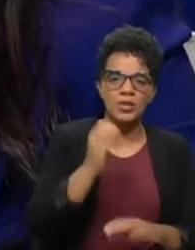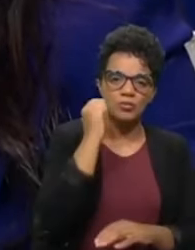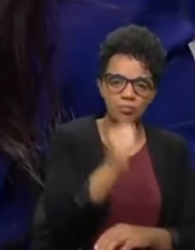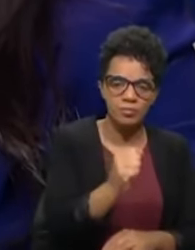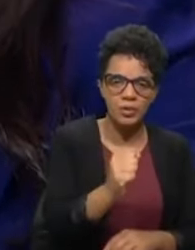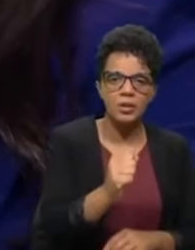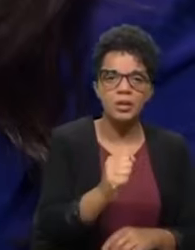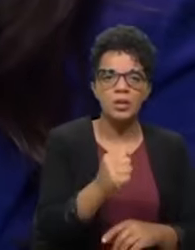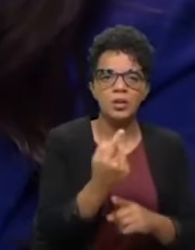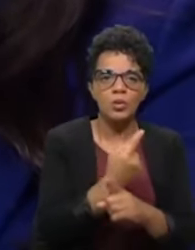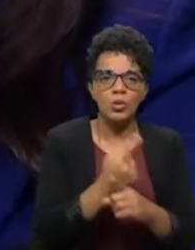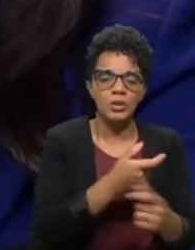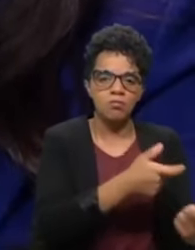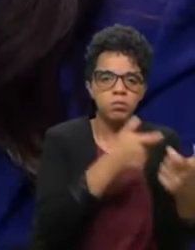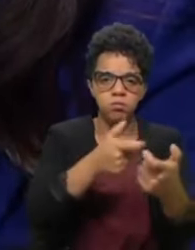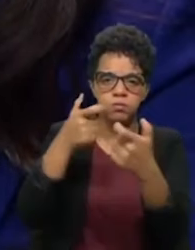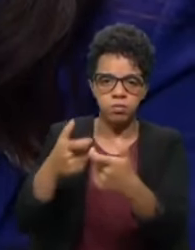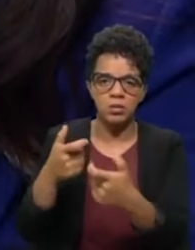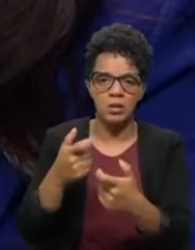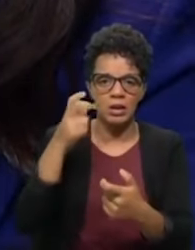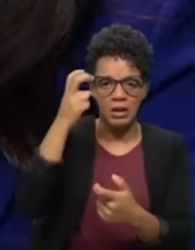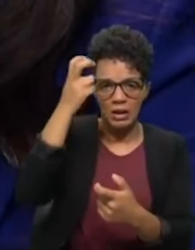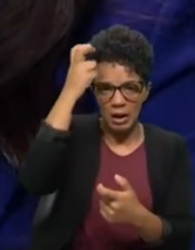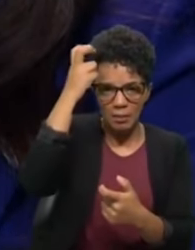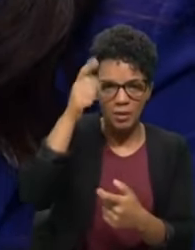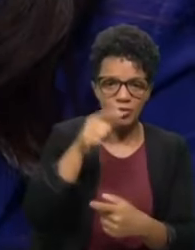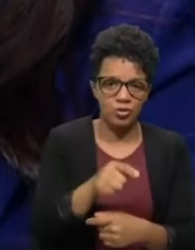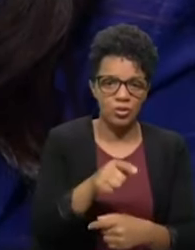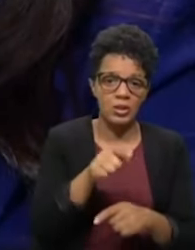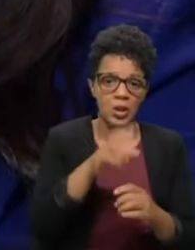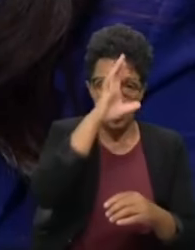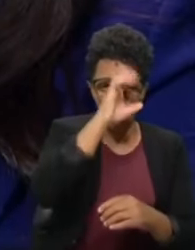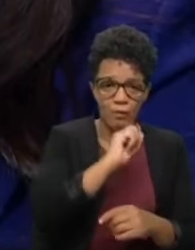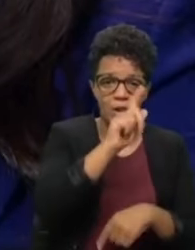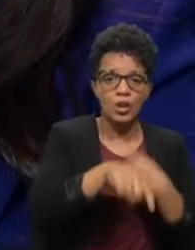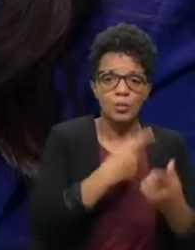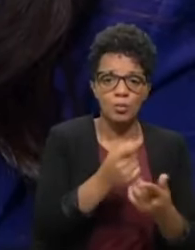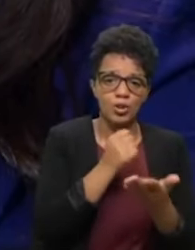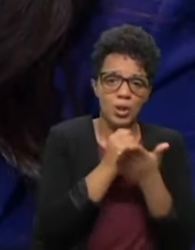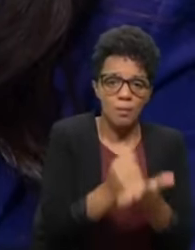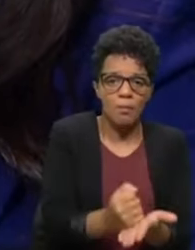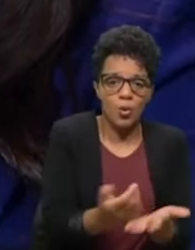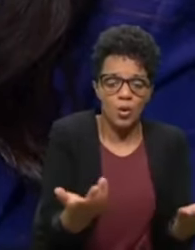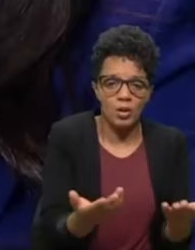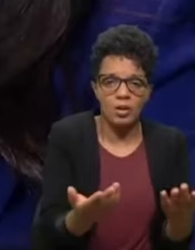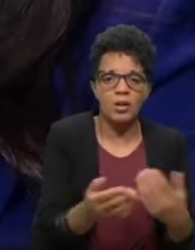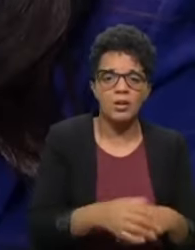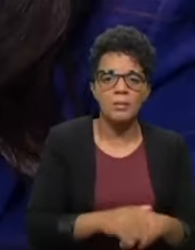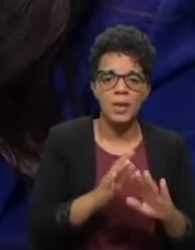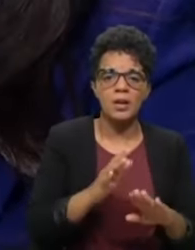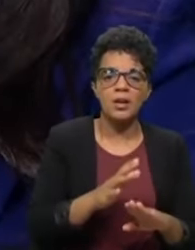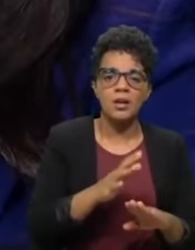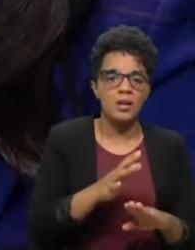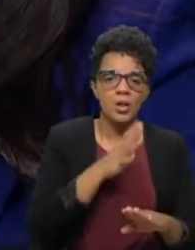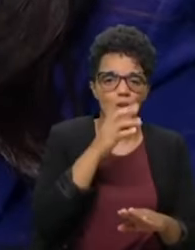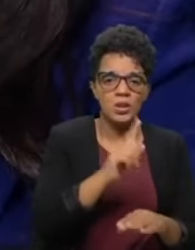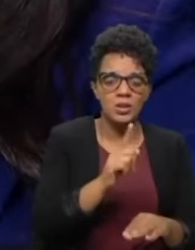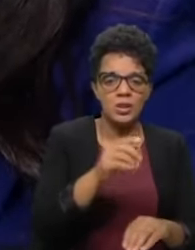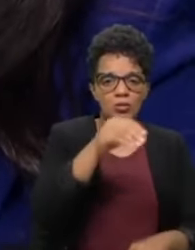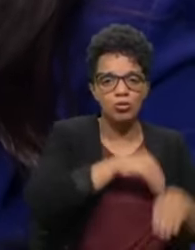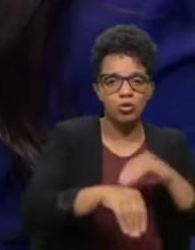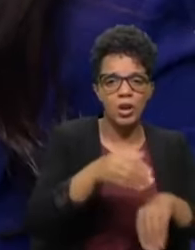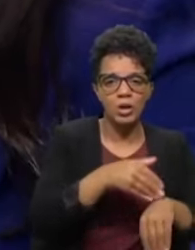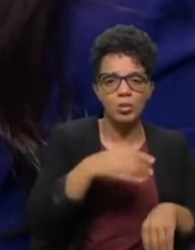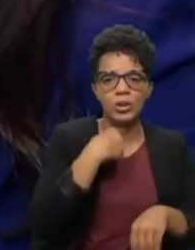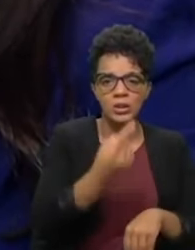Grande como no Bugio, a tiro e com veneno dos ratos, e esse é um governo que depois se vai apoiar, embora não se tenha dito durante a campanha eleitoral que